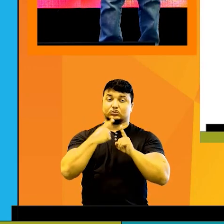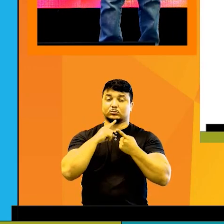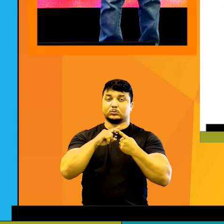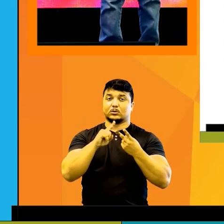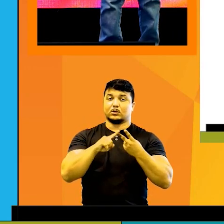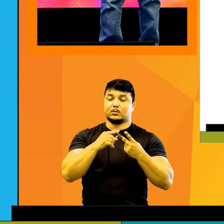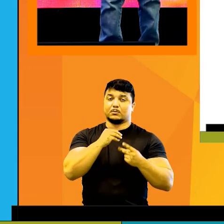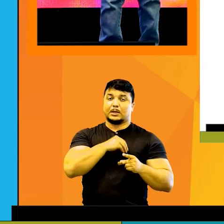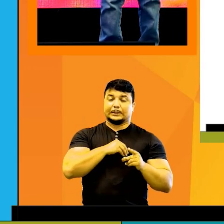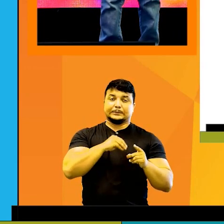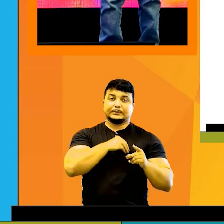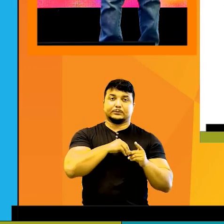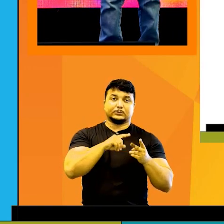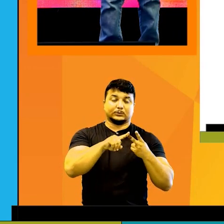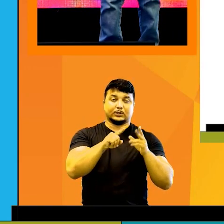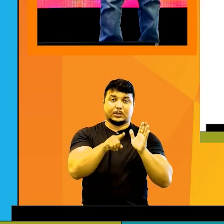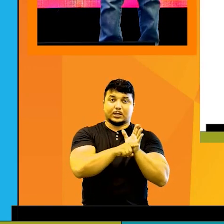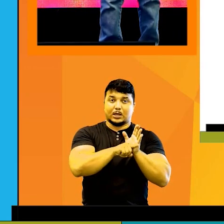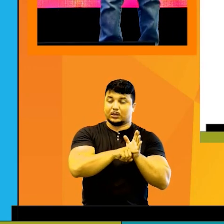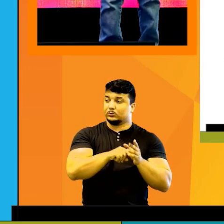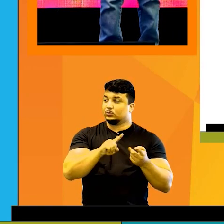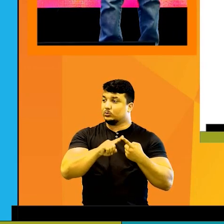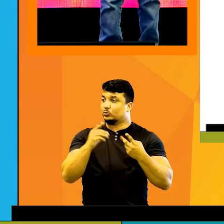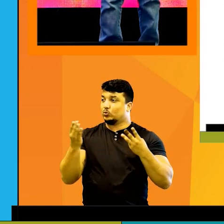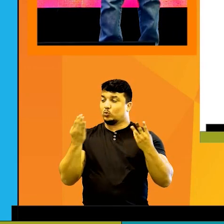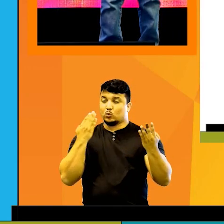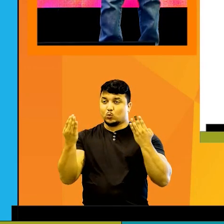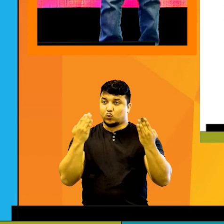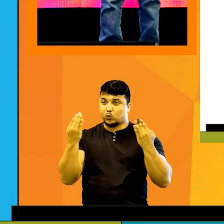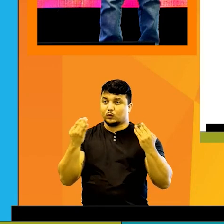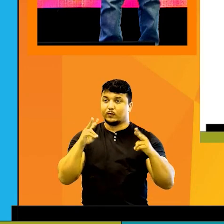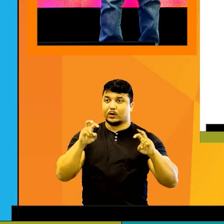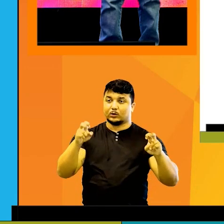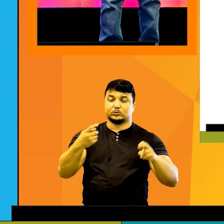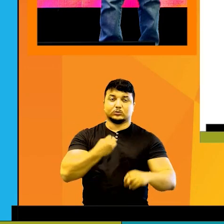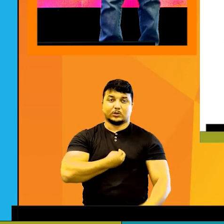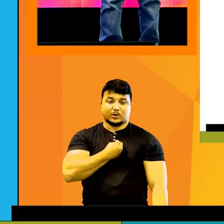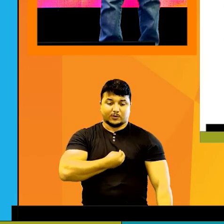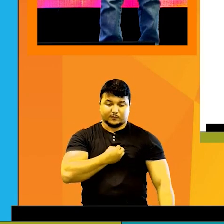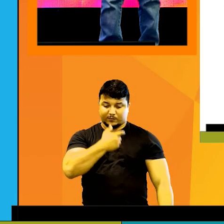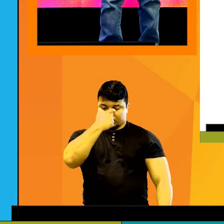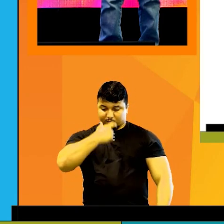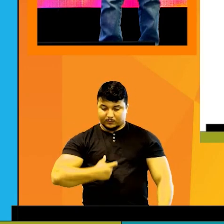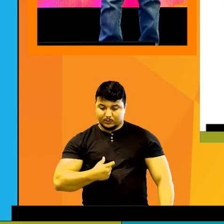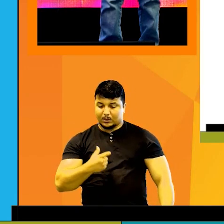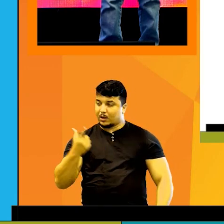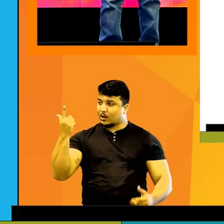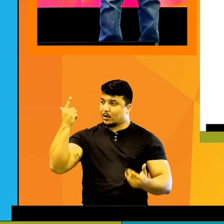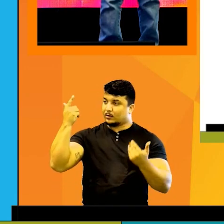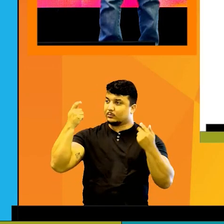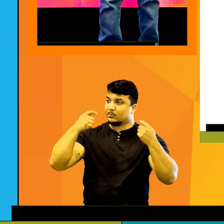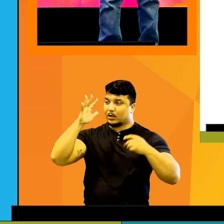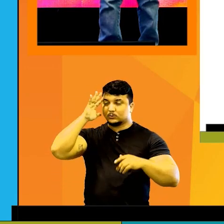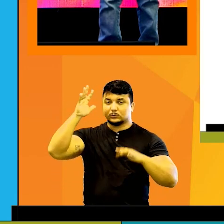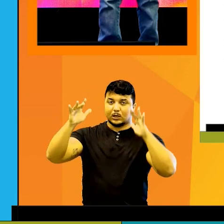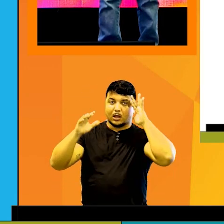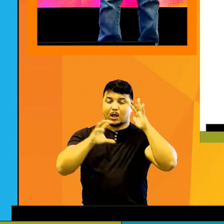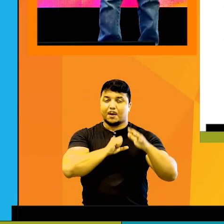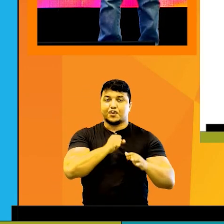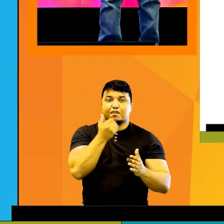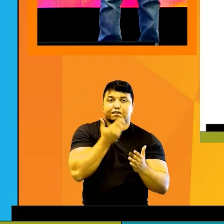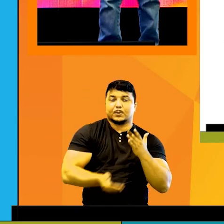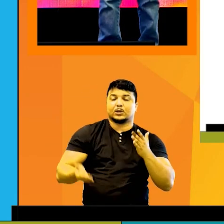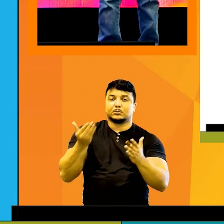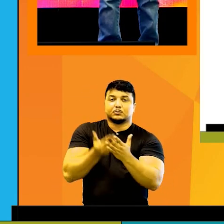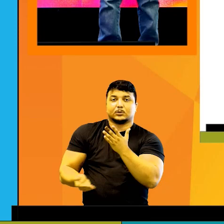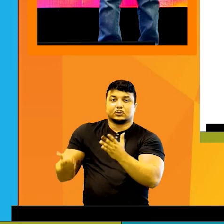pessimismo, negativismo, muita dúvida quanto às questões existenciais, muita desilusão amorosa, porque eles